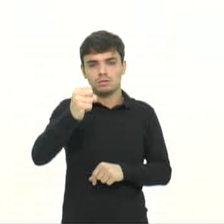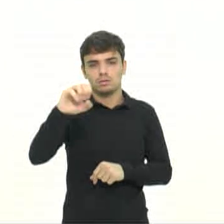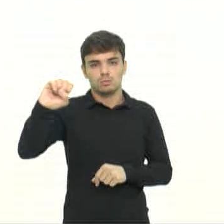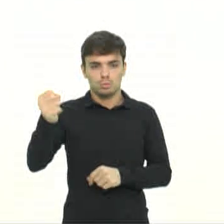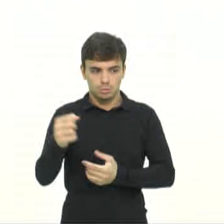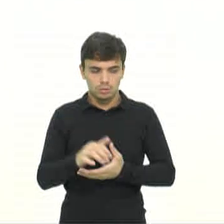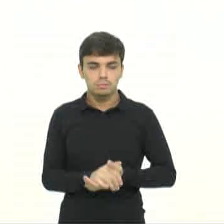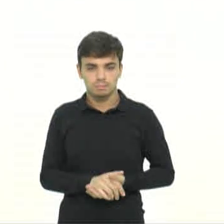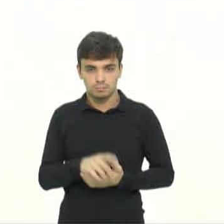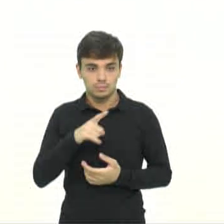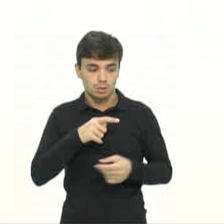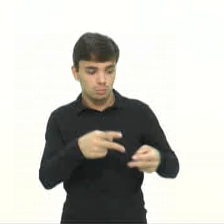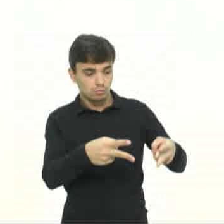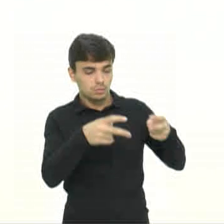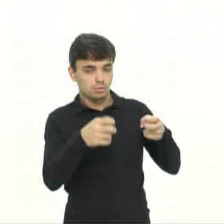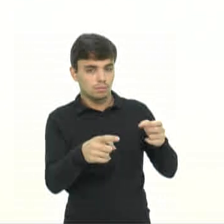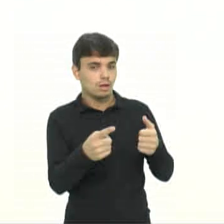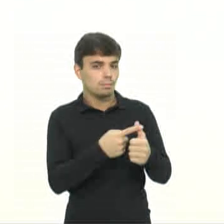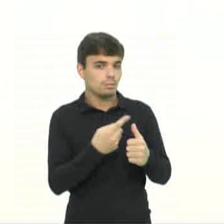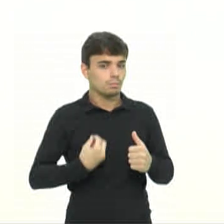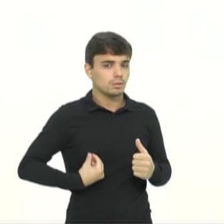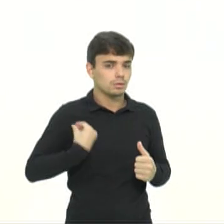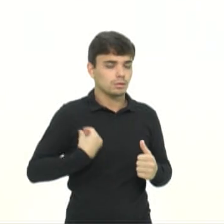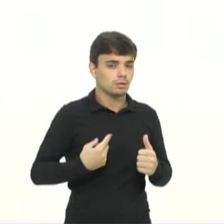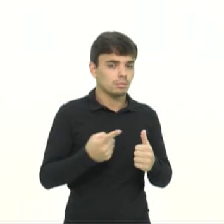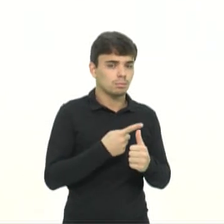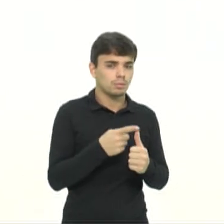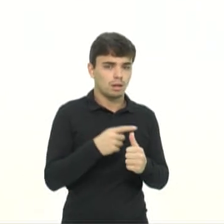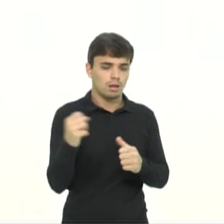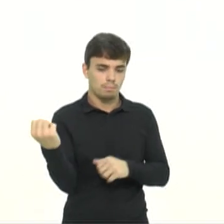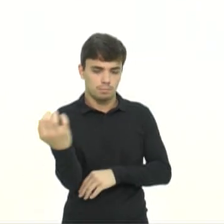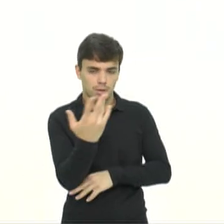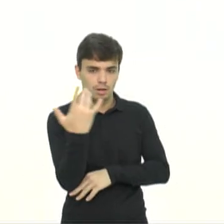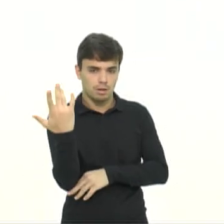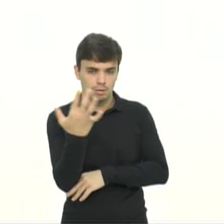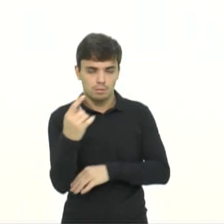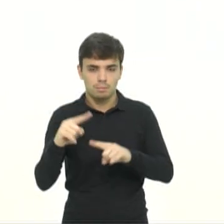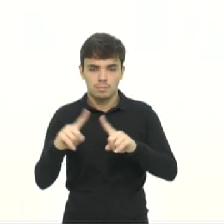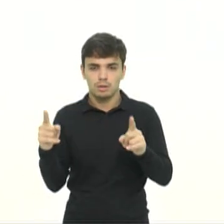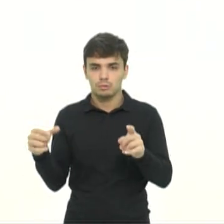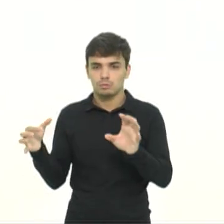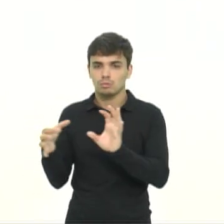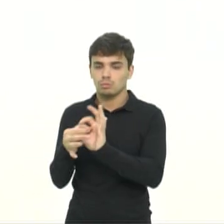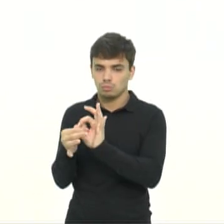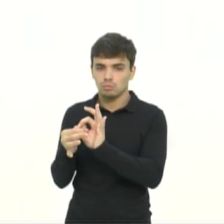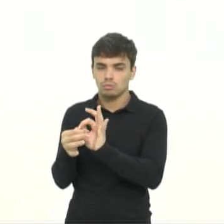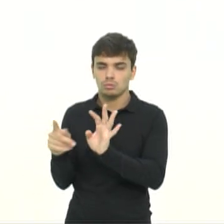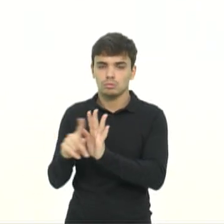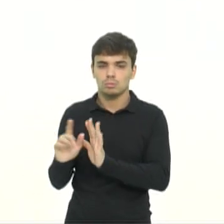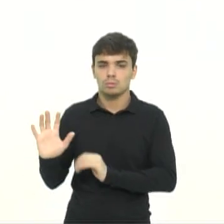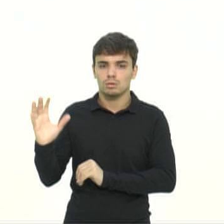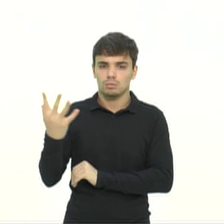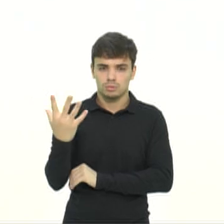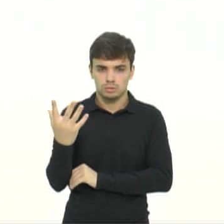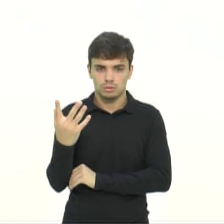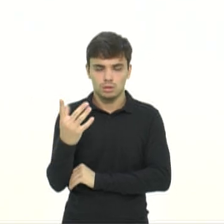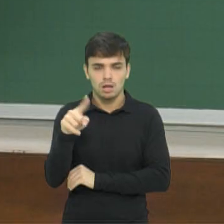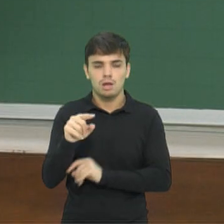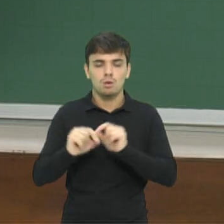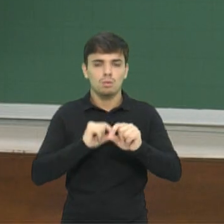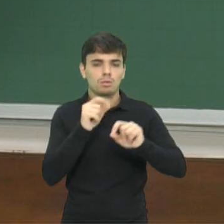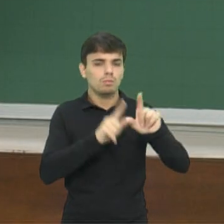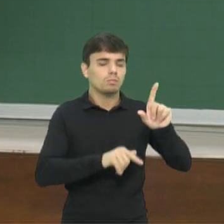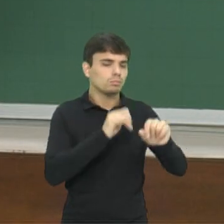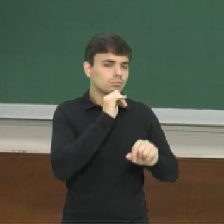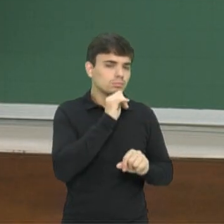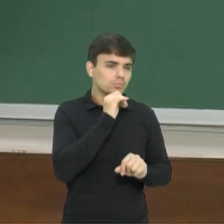1988, foi observada a presença do primeiro arbusto. O conjunto das alterações ocorridas no ambiente descrito é um exemplo